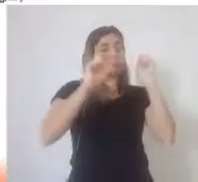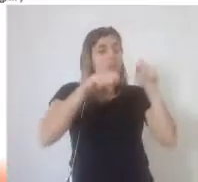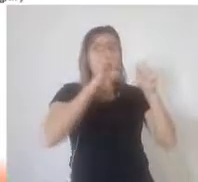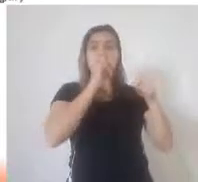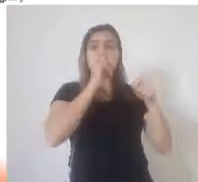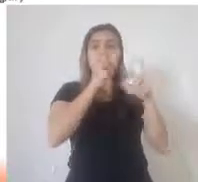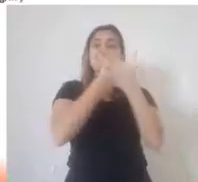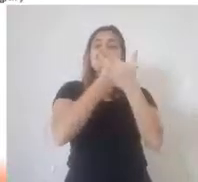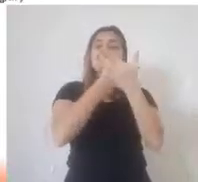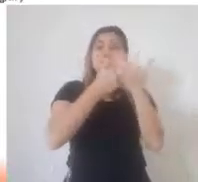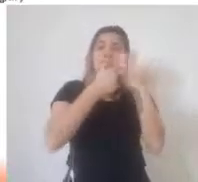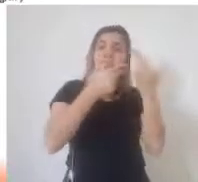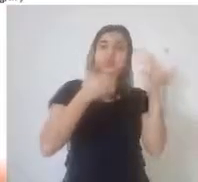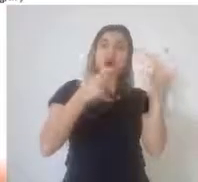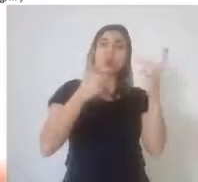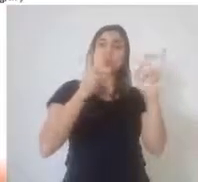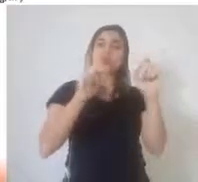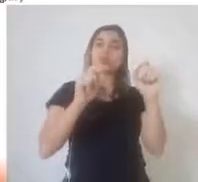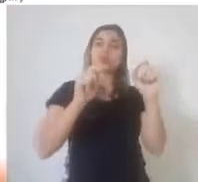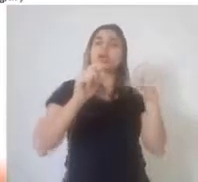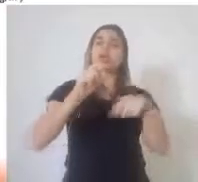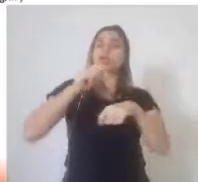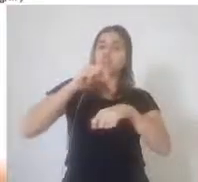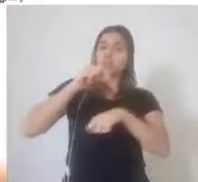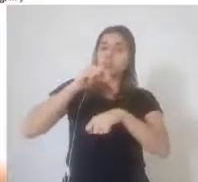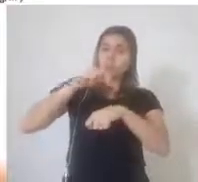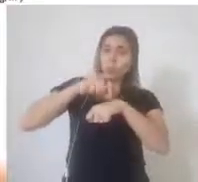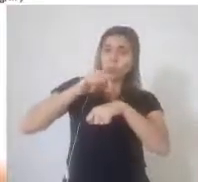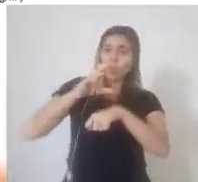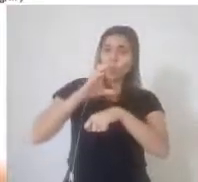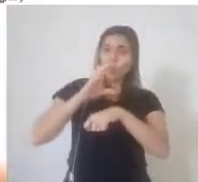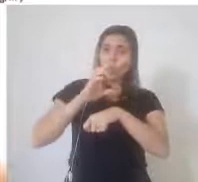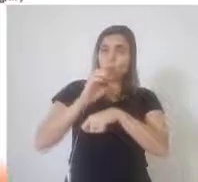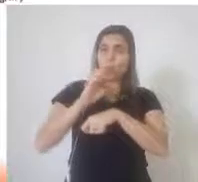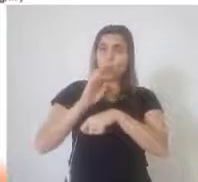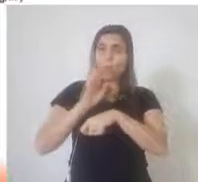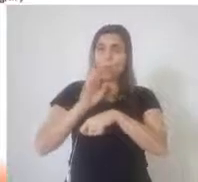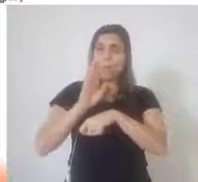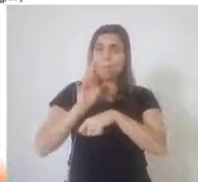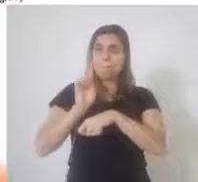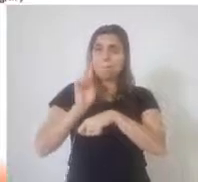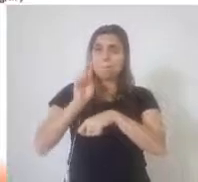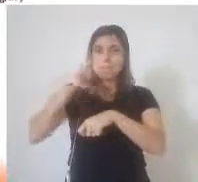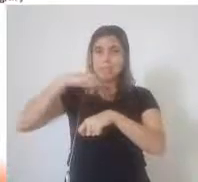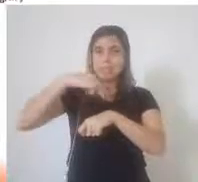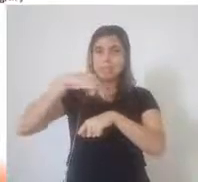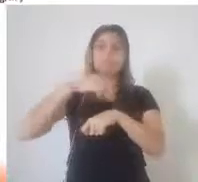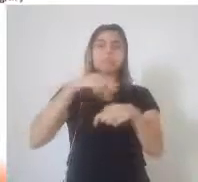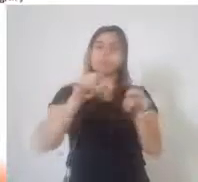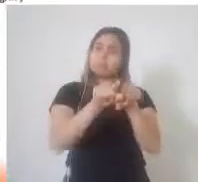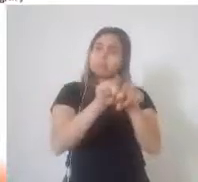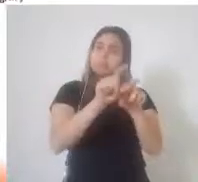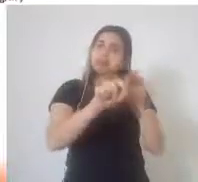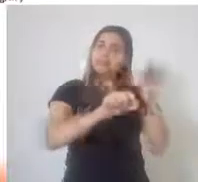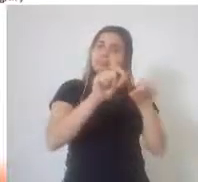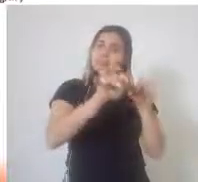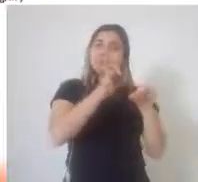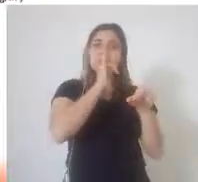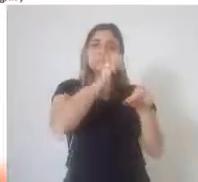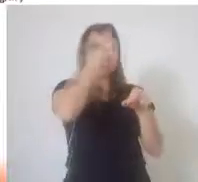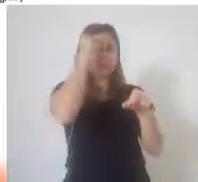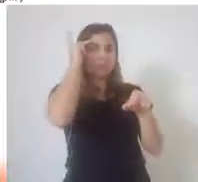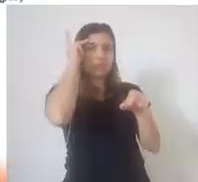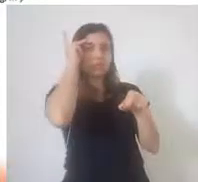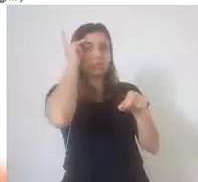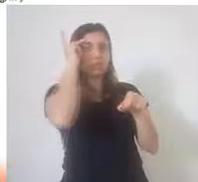estar nutrindo centenas de cupins, por exemplo, ou um ser humano poderia estar